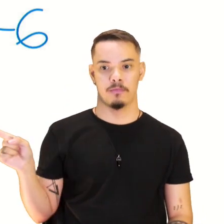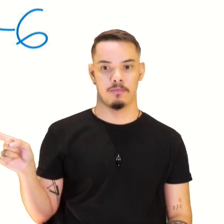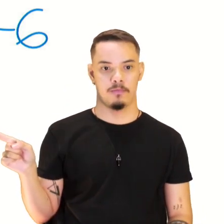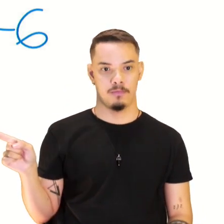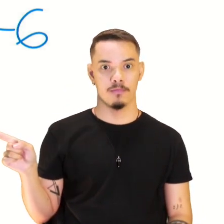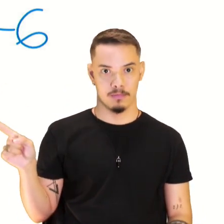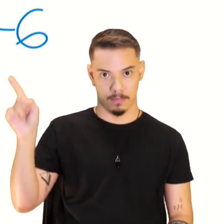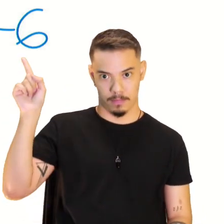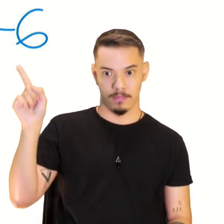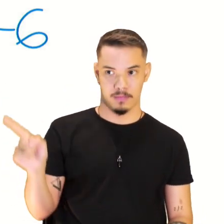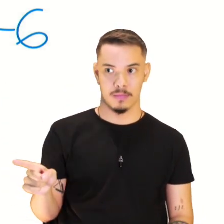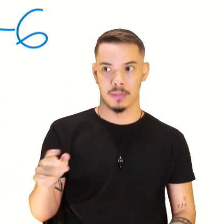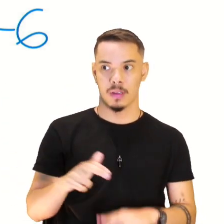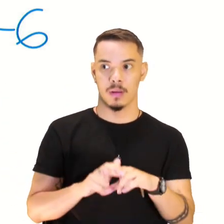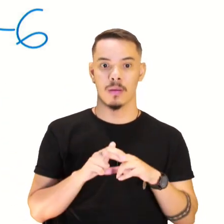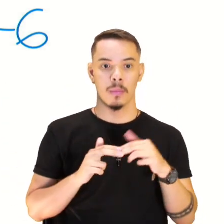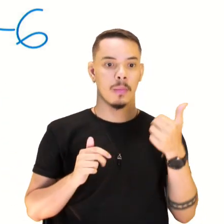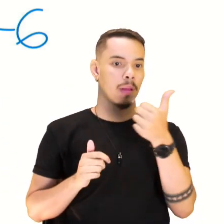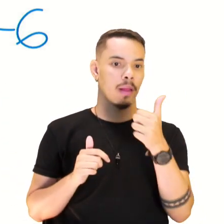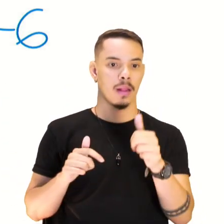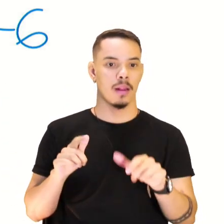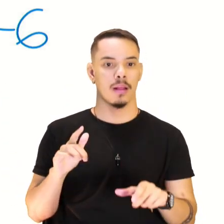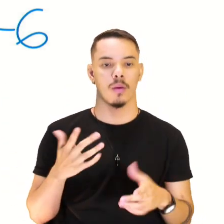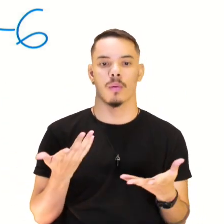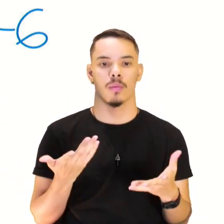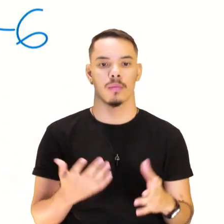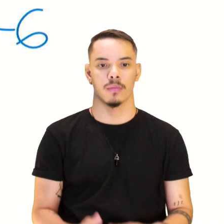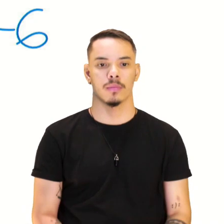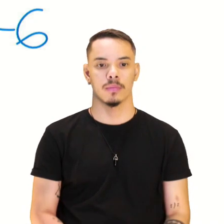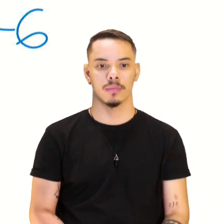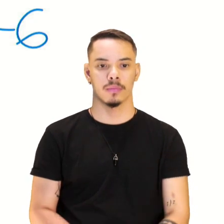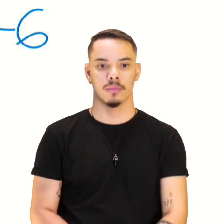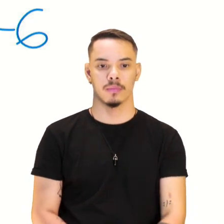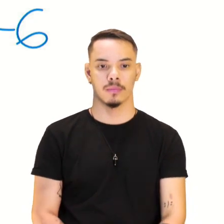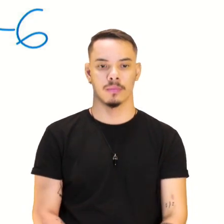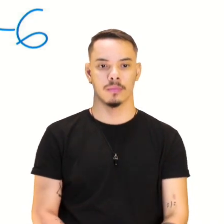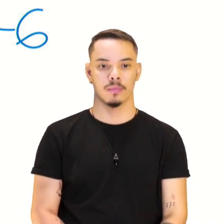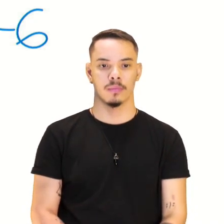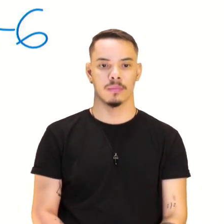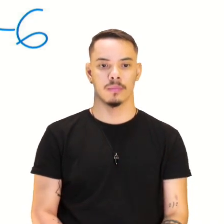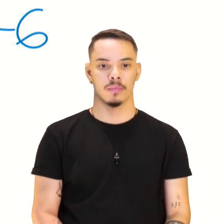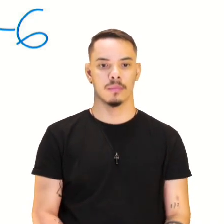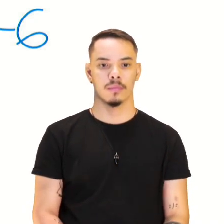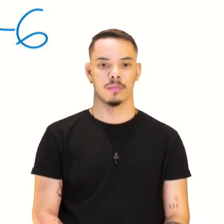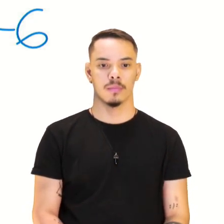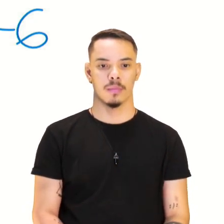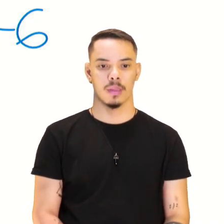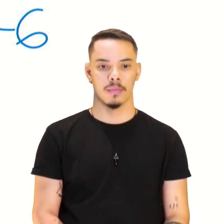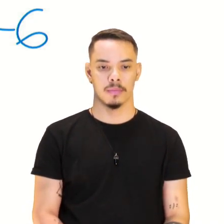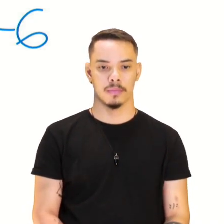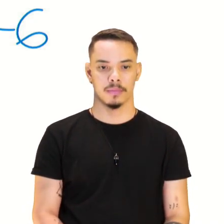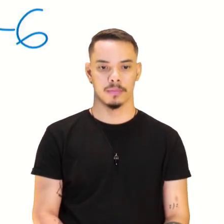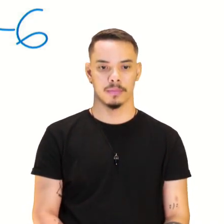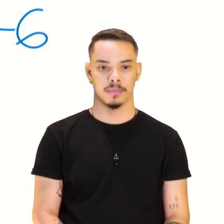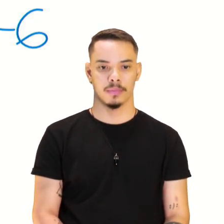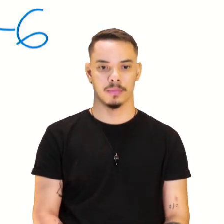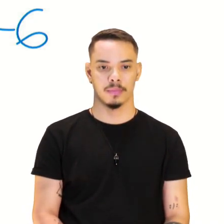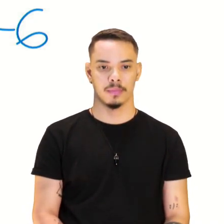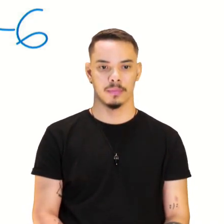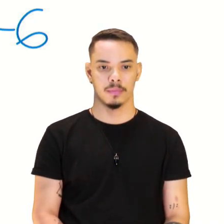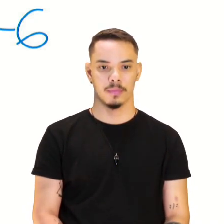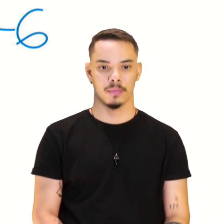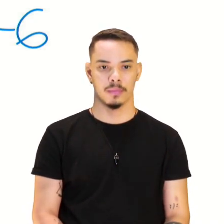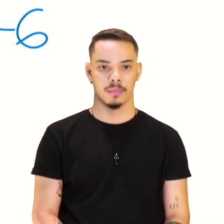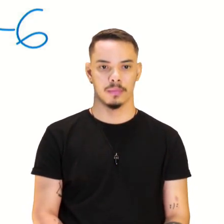7. Então, nessa primeira, letra A, a razão é 4. Nessa aqui, a razão é menos 6. E nessa terceira, a